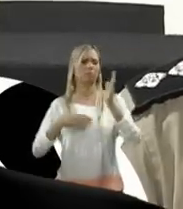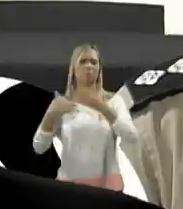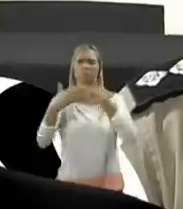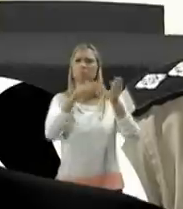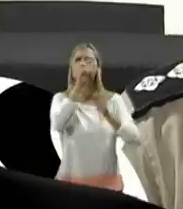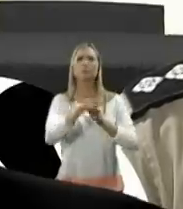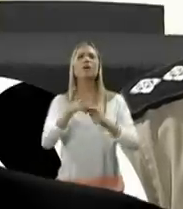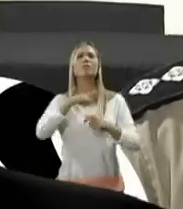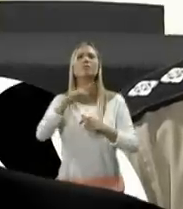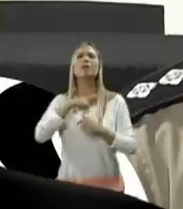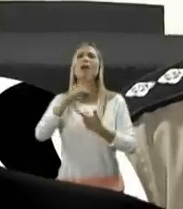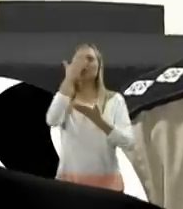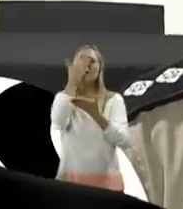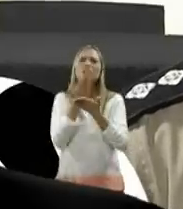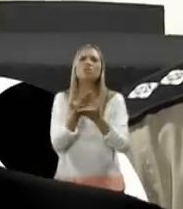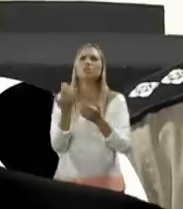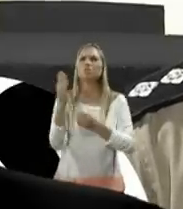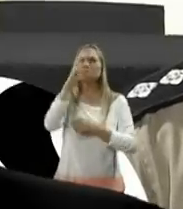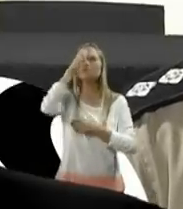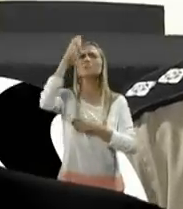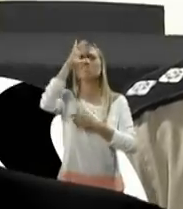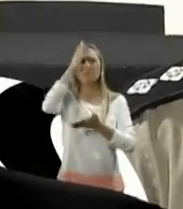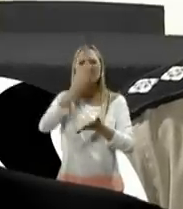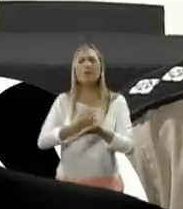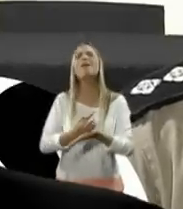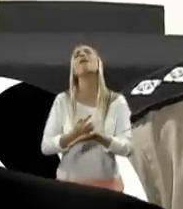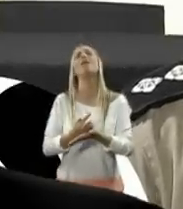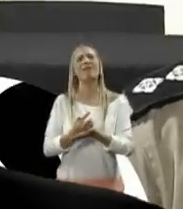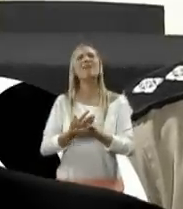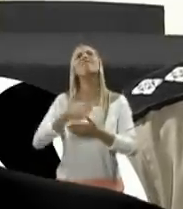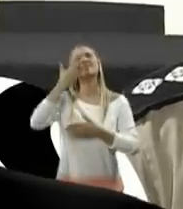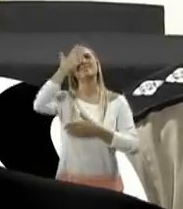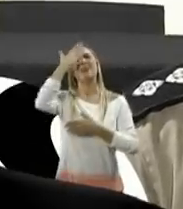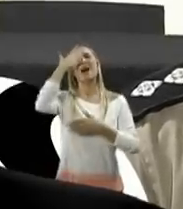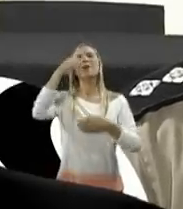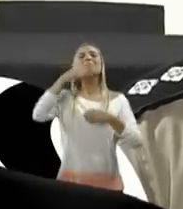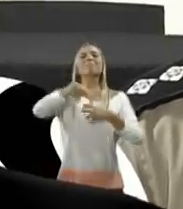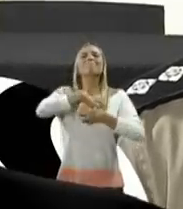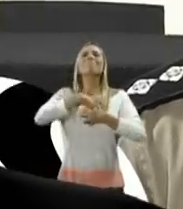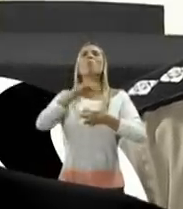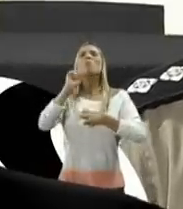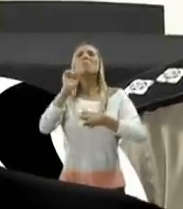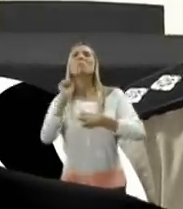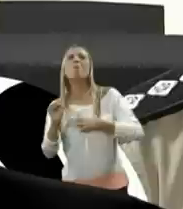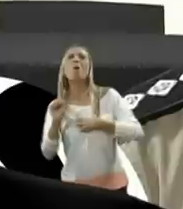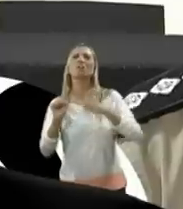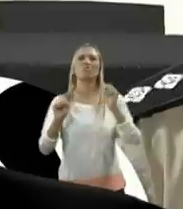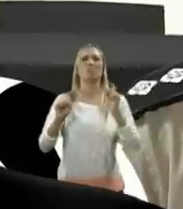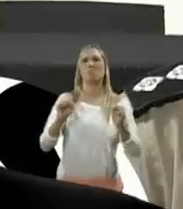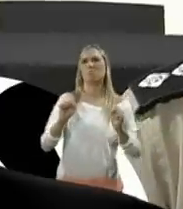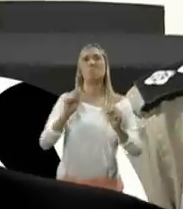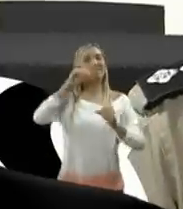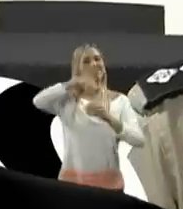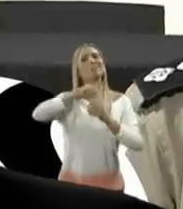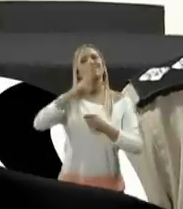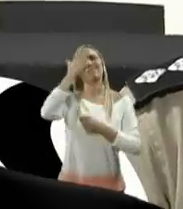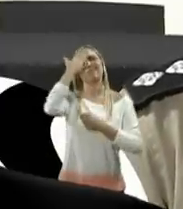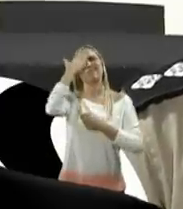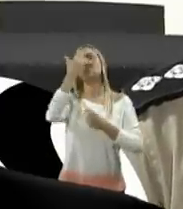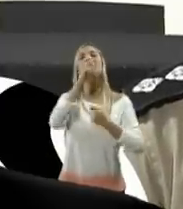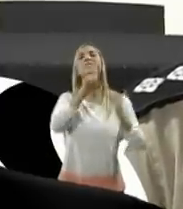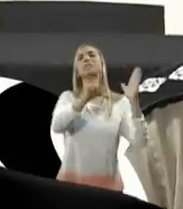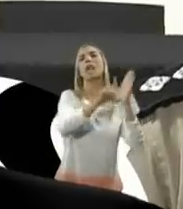tem escrito dentro de si o que pode e o que não pode fazer. Não precisaria de uma lei falando que você não pode matar o